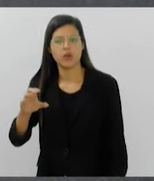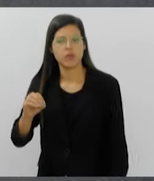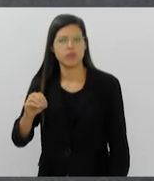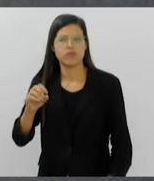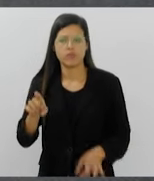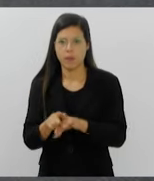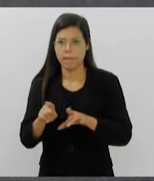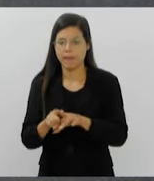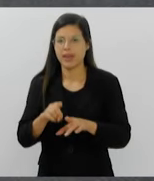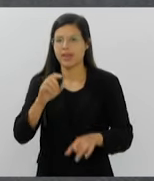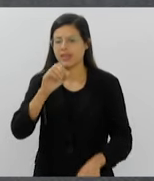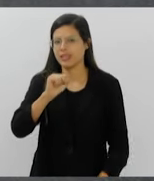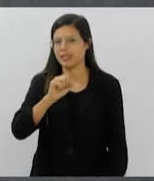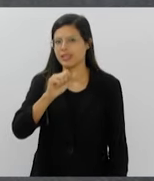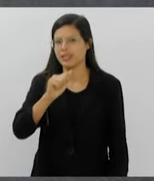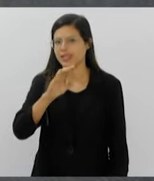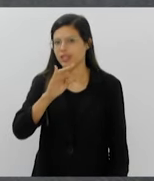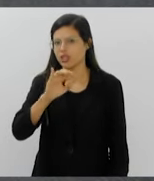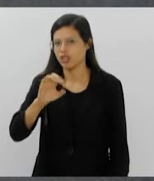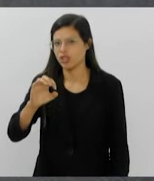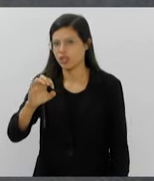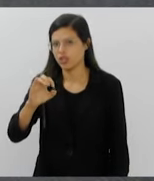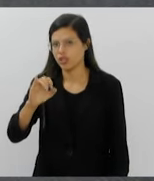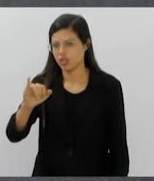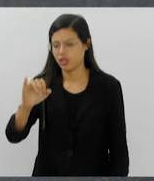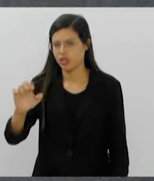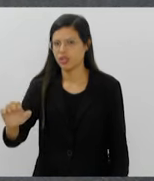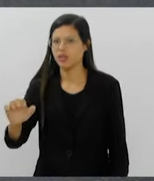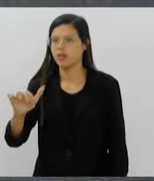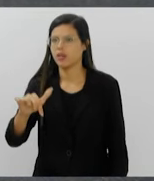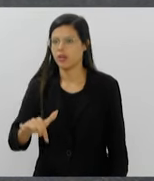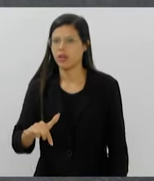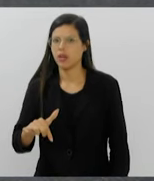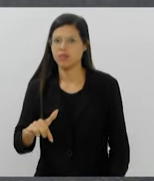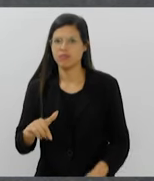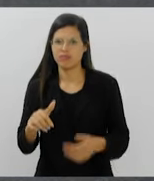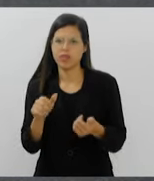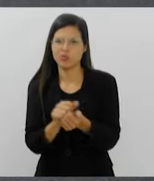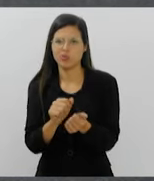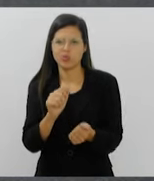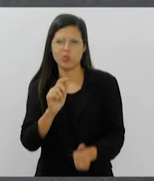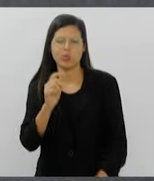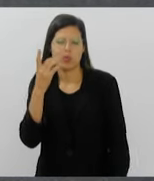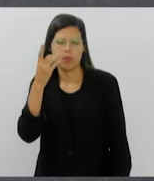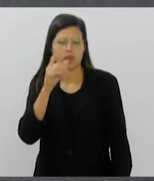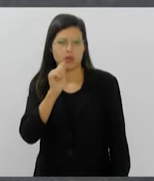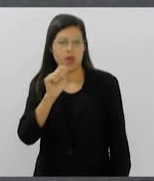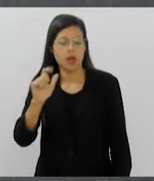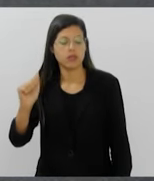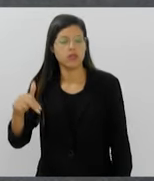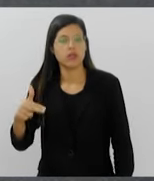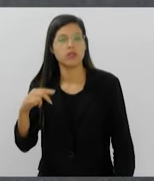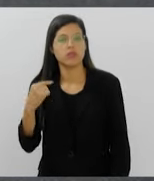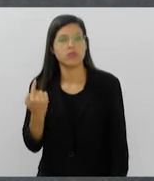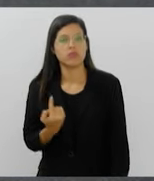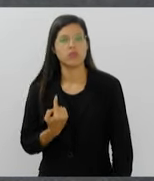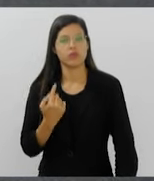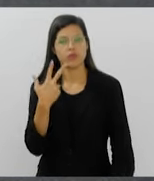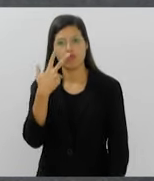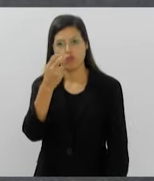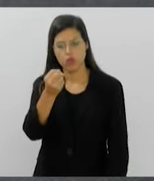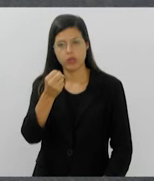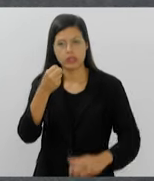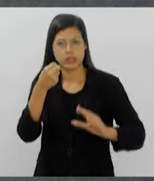que é vinculado ao mandato do deputado Alan Lopes, nós vamos ganhar ainda mais força na Câmara